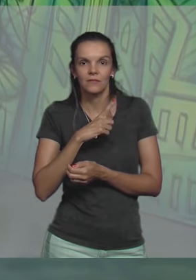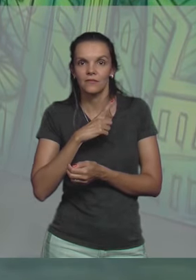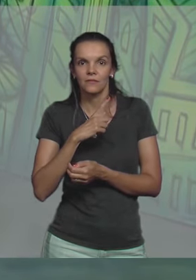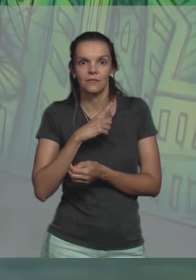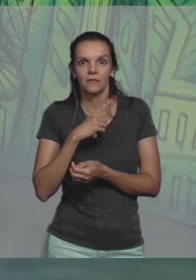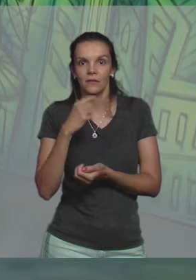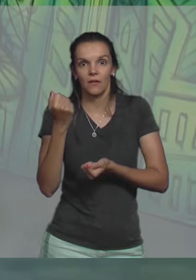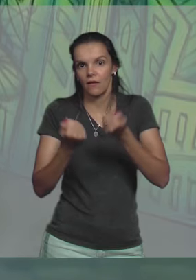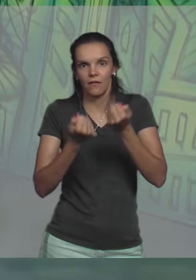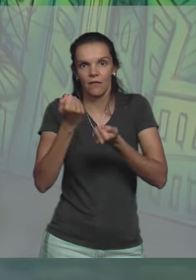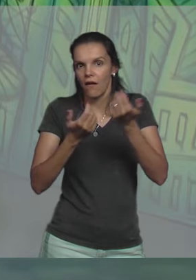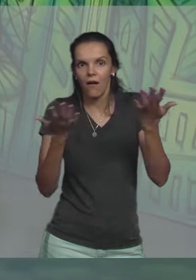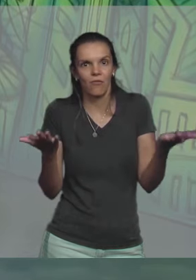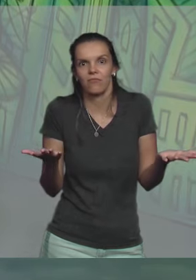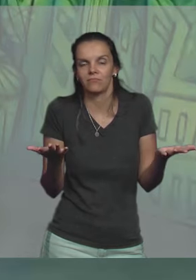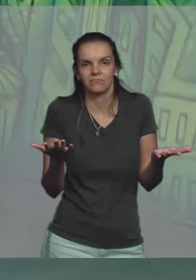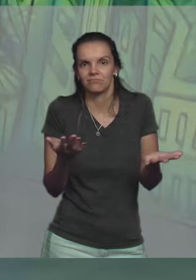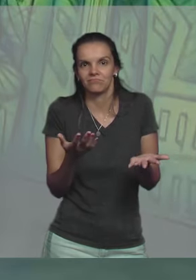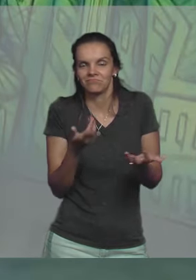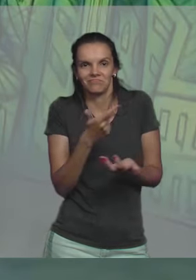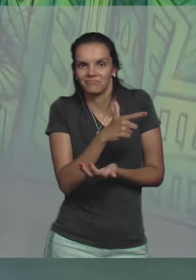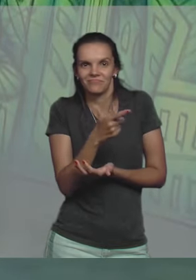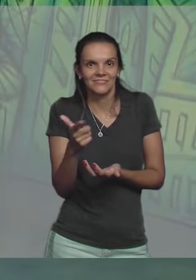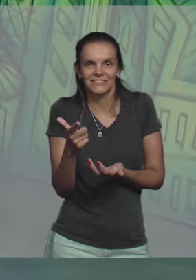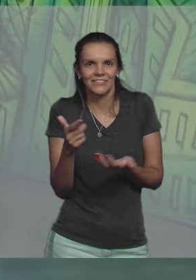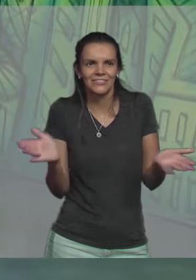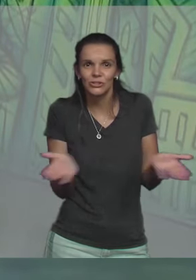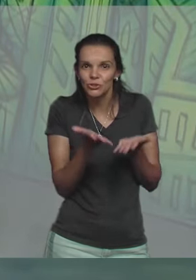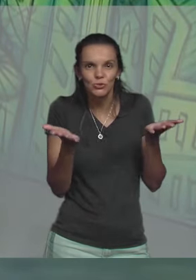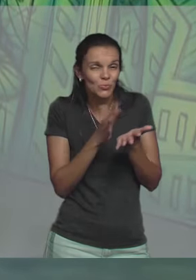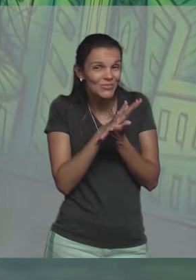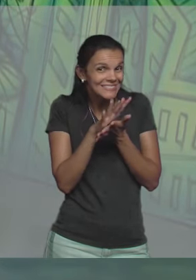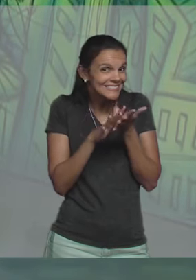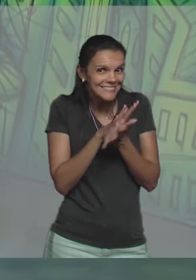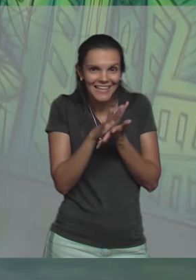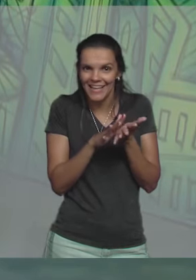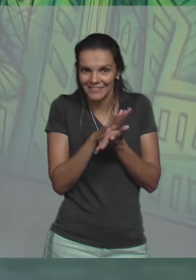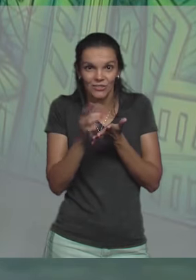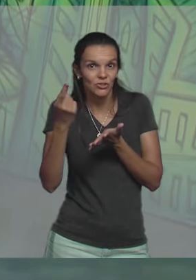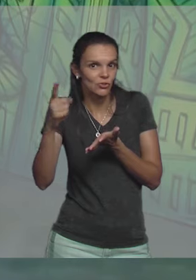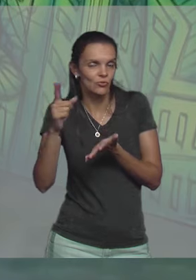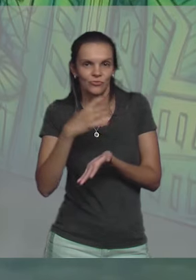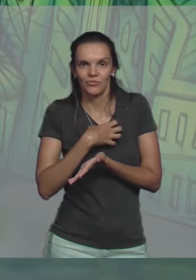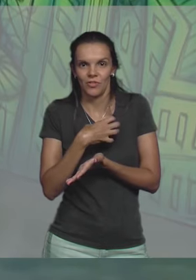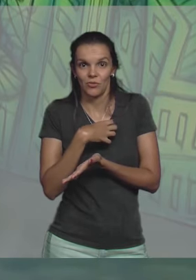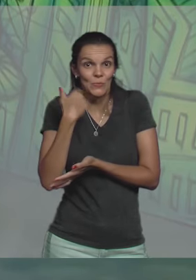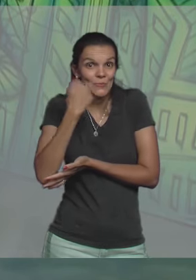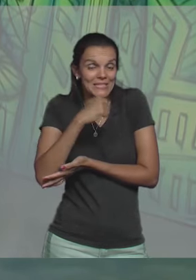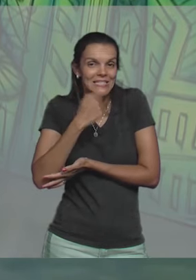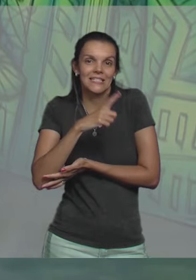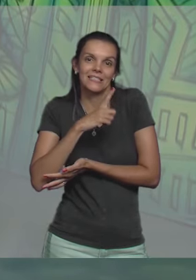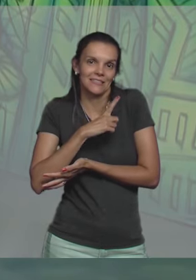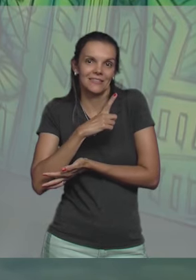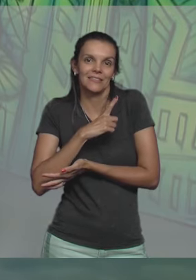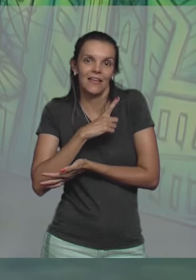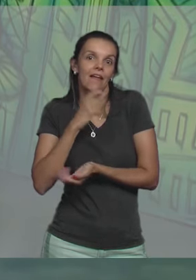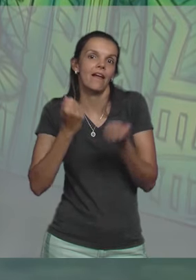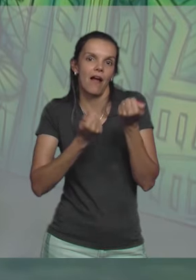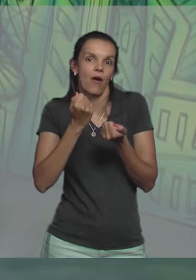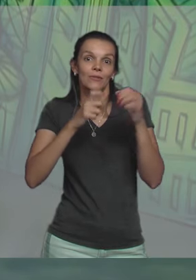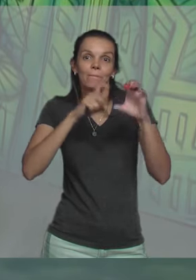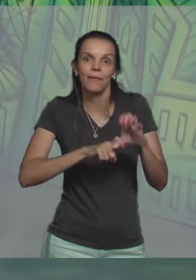fica com uma situação complicada, né? Não tem um estímulo para um uso de outros meios, né? Então, o Brasil não foi um bom exemplo